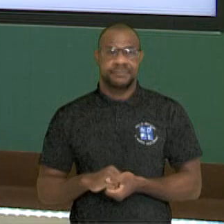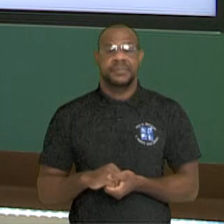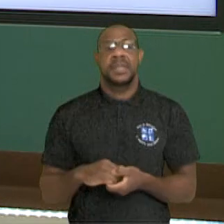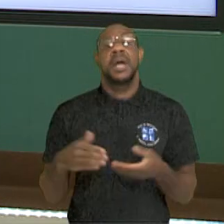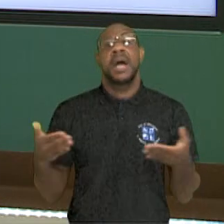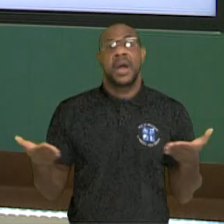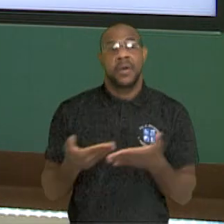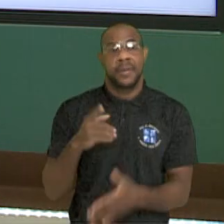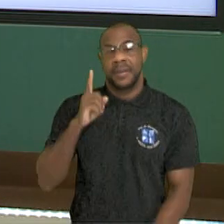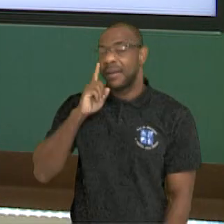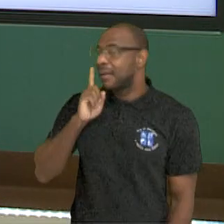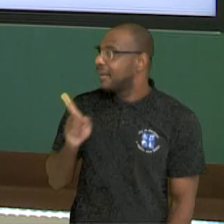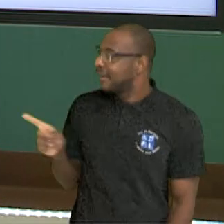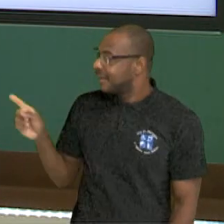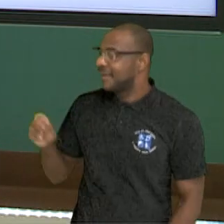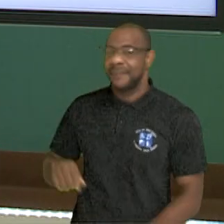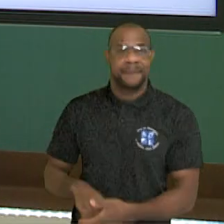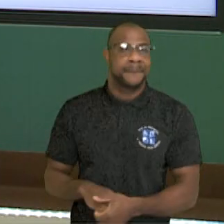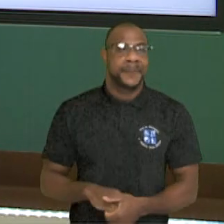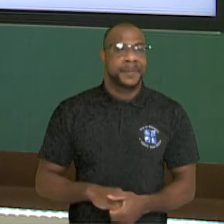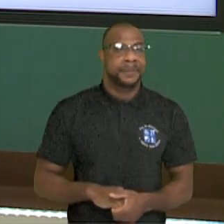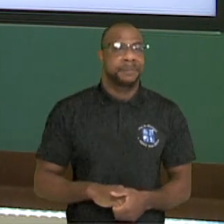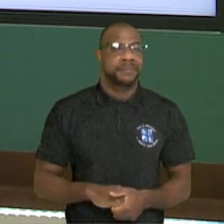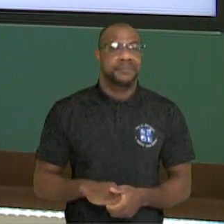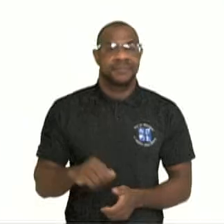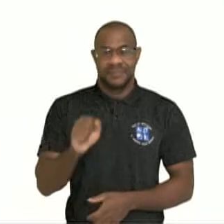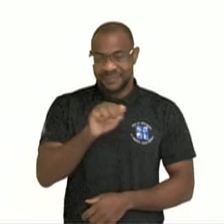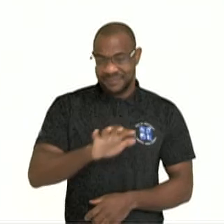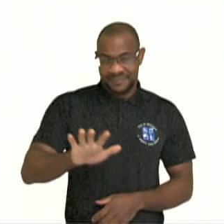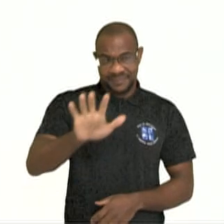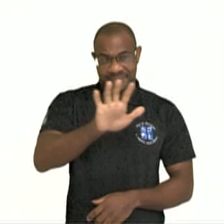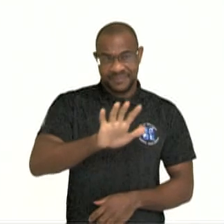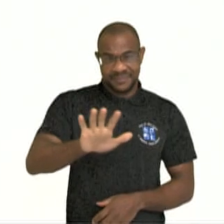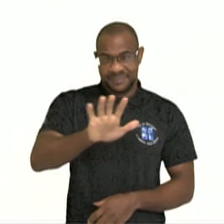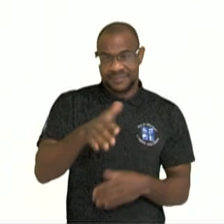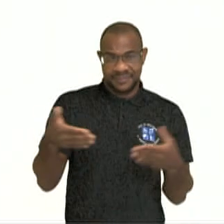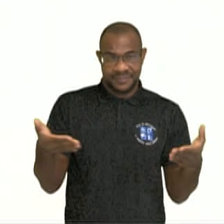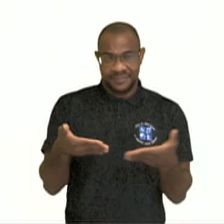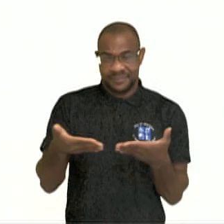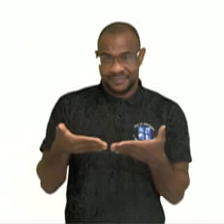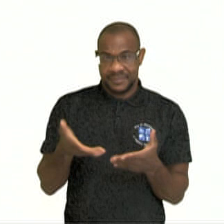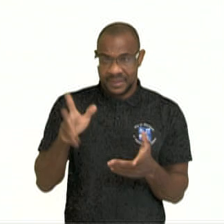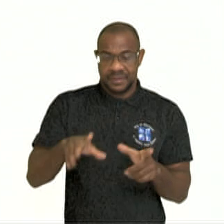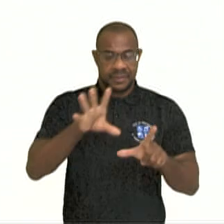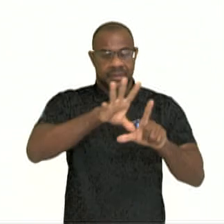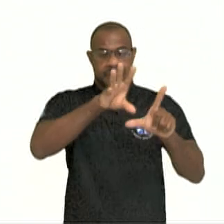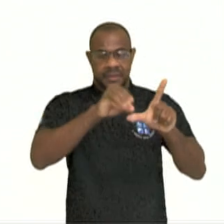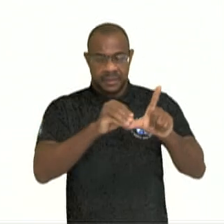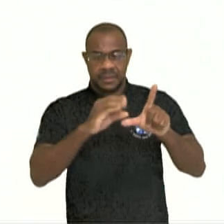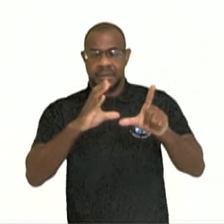Agora olha lá, a imagem que nós estamos analisando aqui nesta aula é um cartoon,